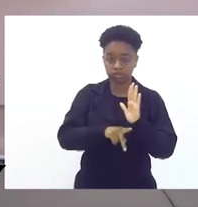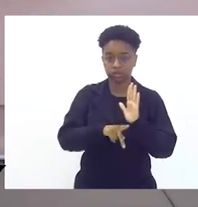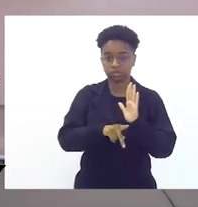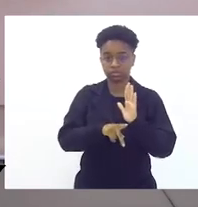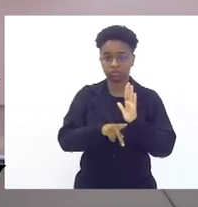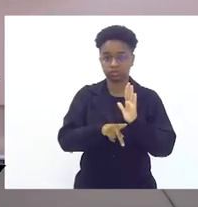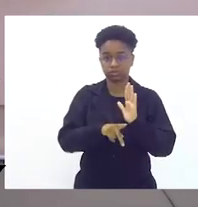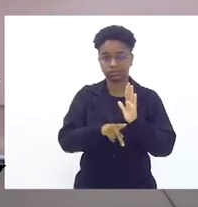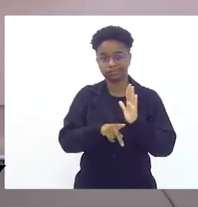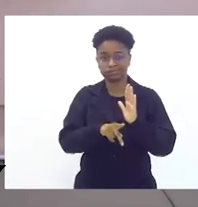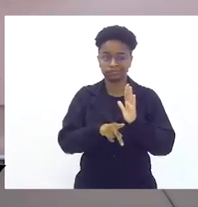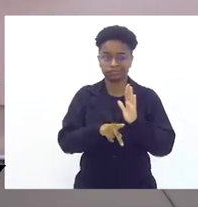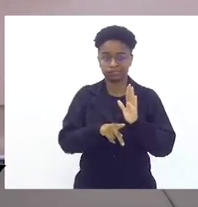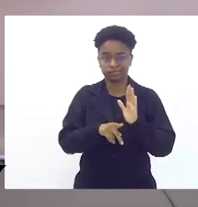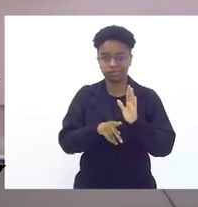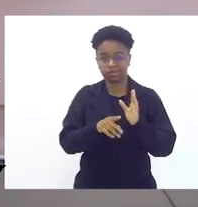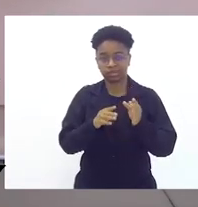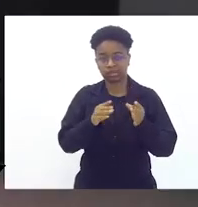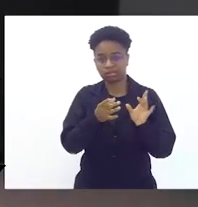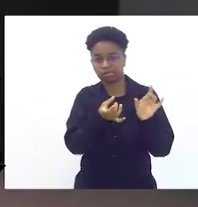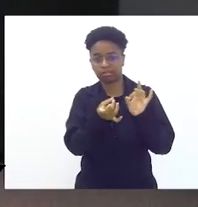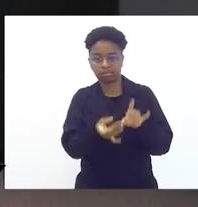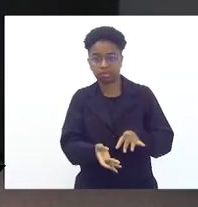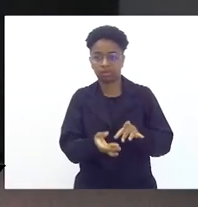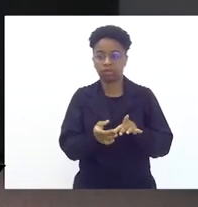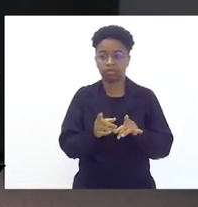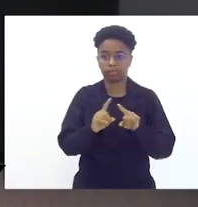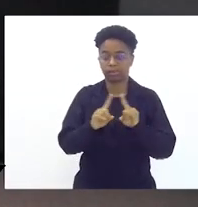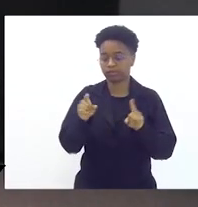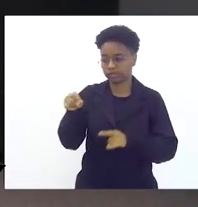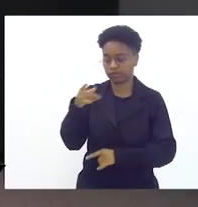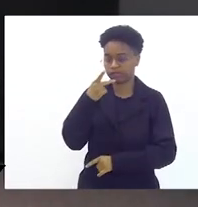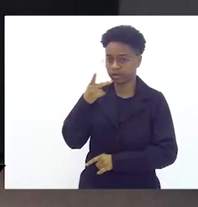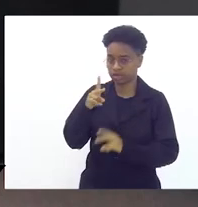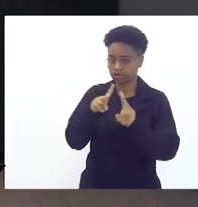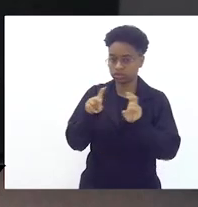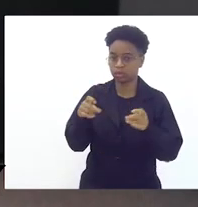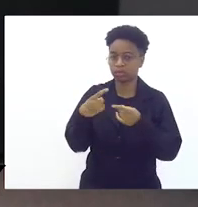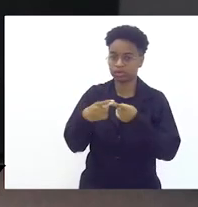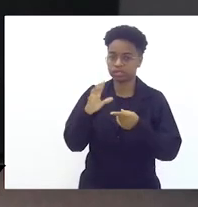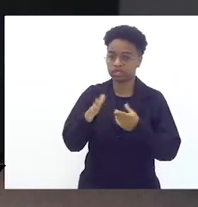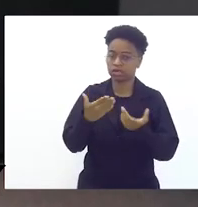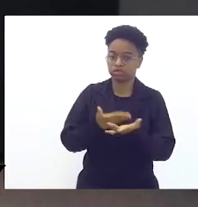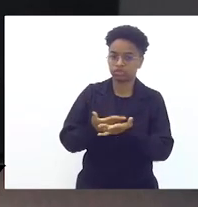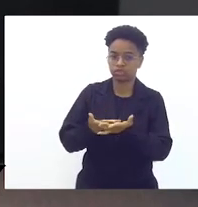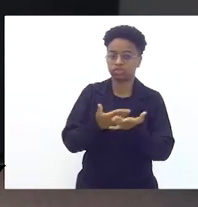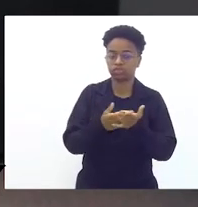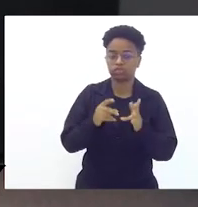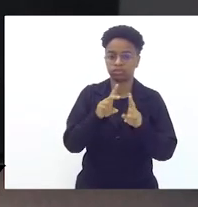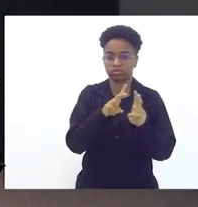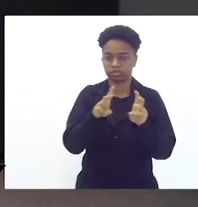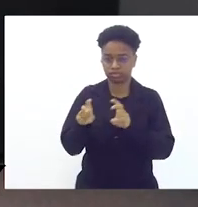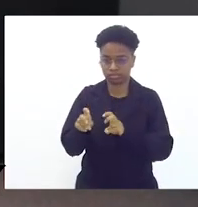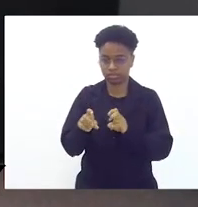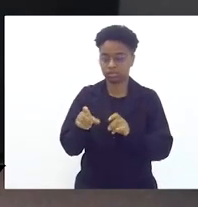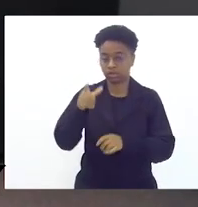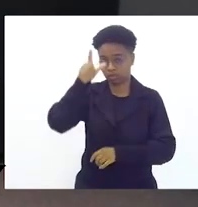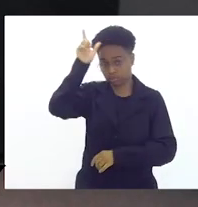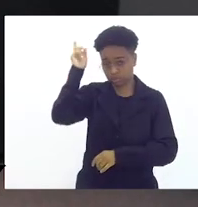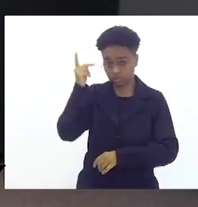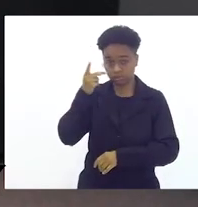de alguma maneira descaracterizado você seguramente vai falar sobre isso porque estudou já detidamente Luiz Paulo como eu